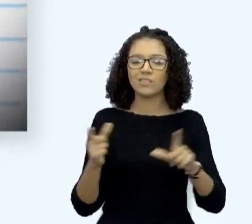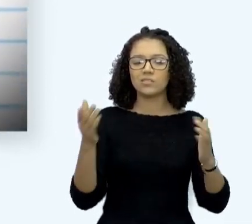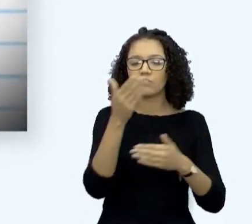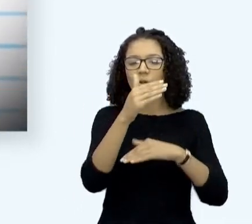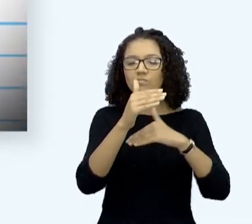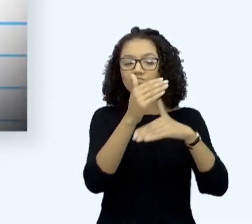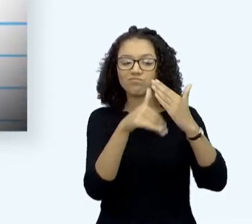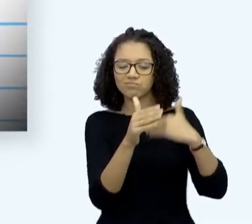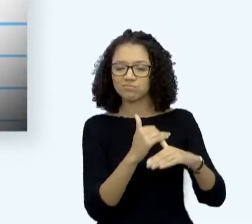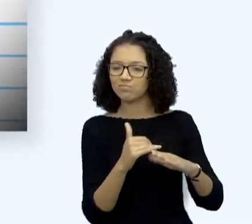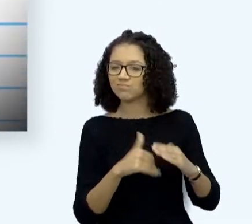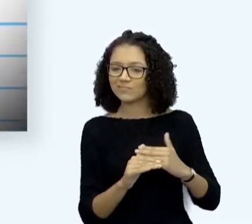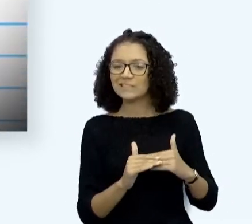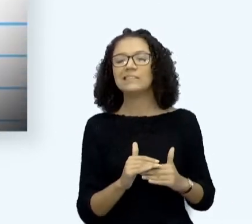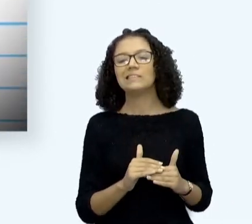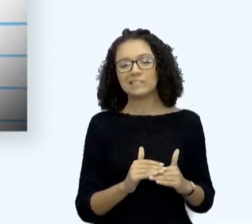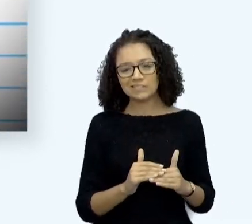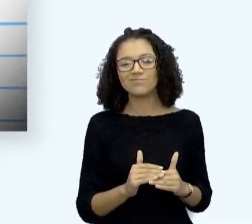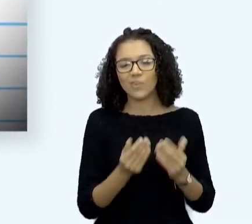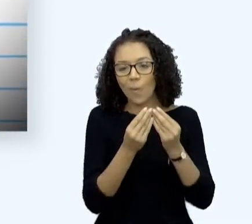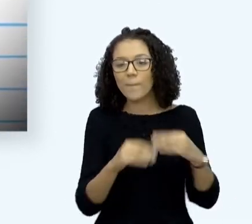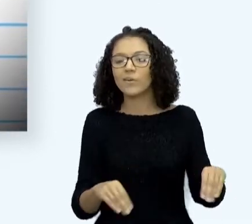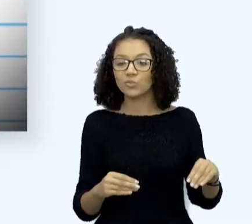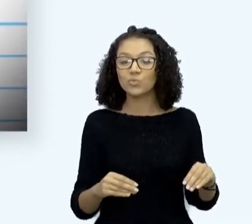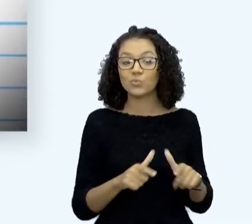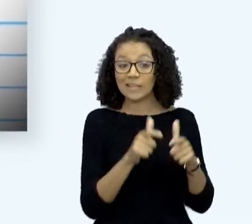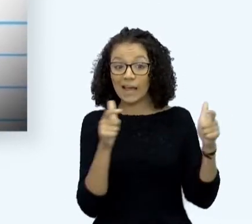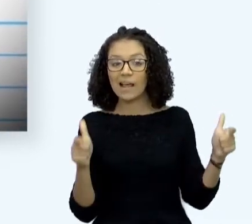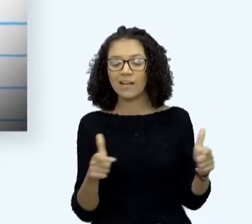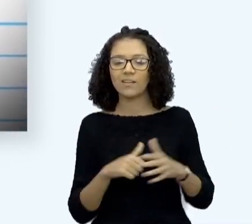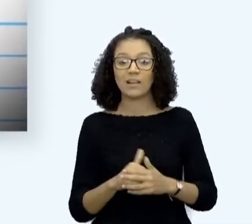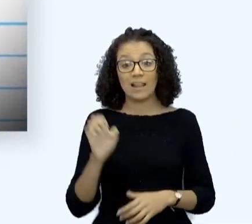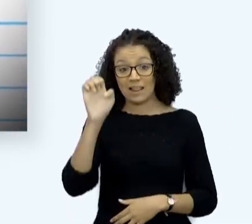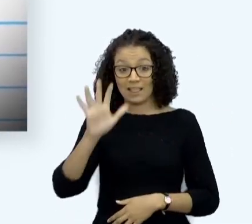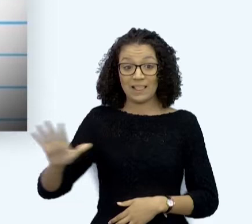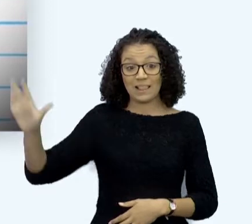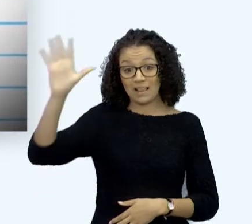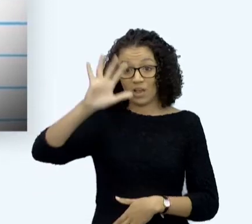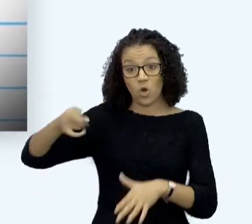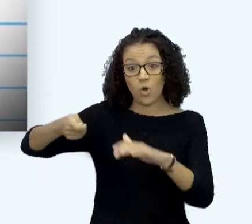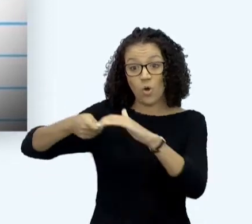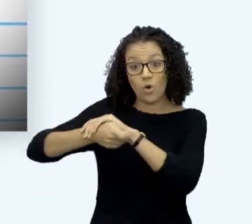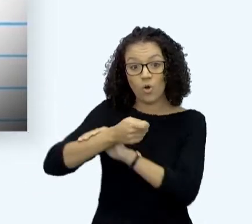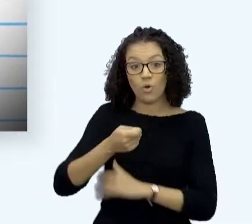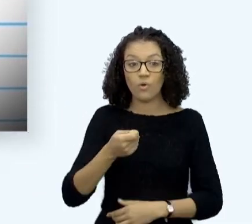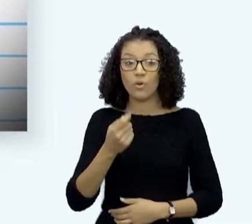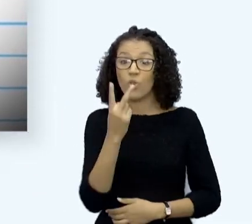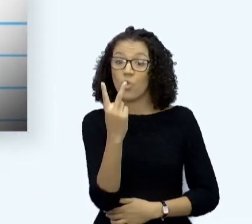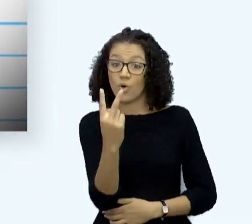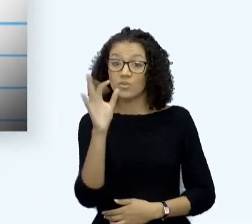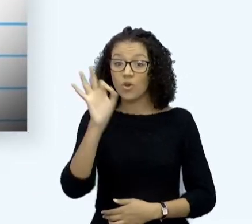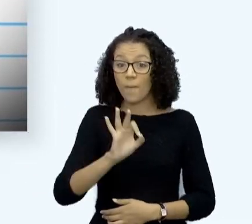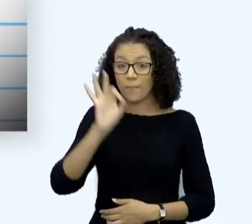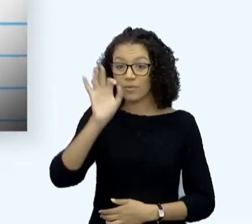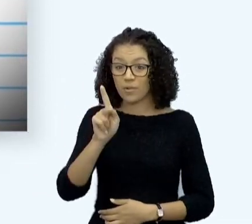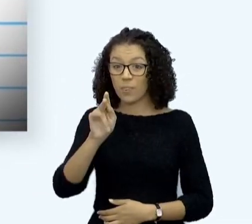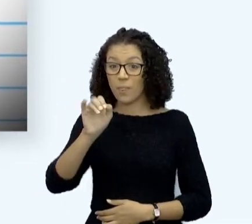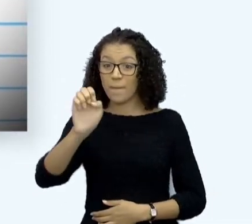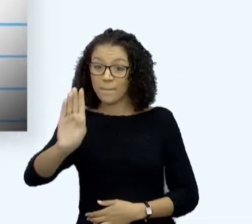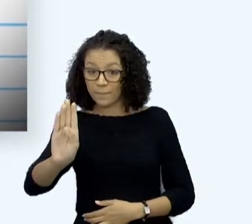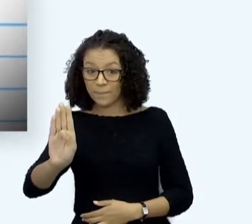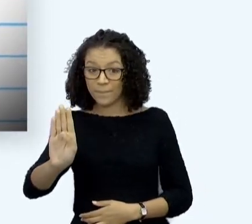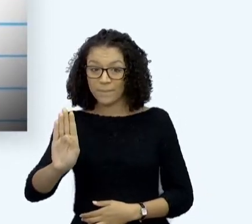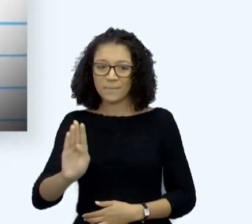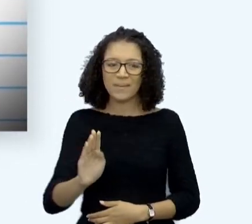grande. Enquanto na Europa e na América do Norte o investimento médio em inovação ultrapassa 2% do PIB, na América Latina